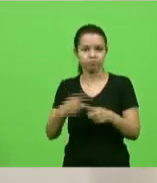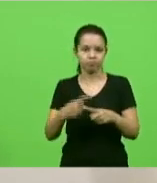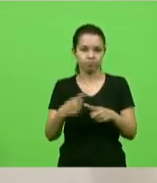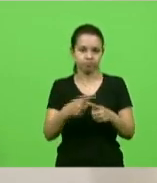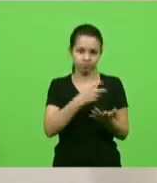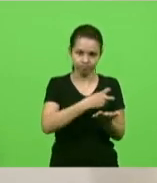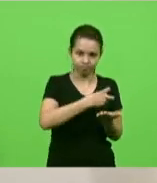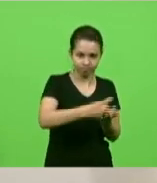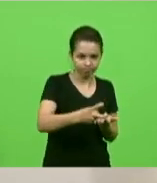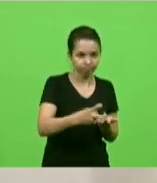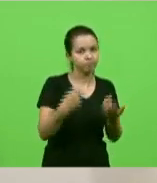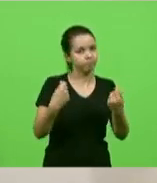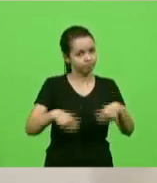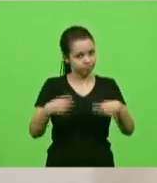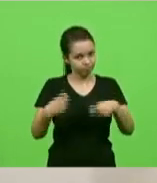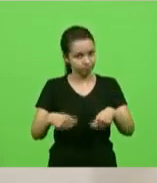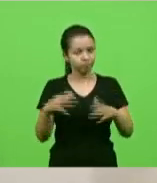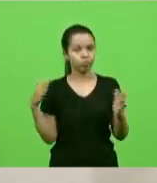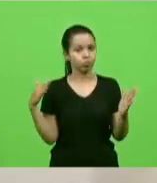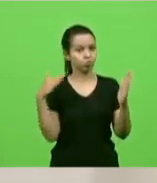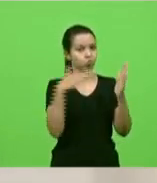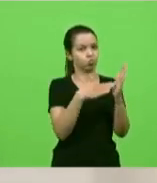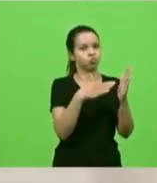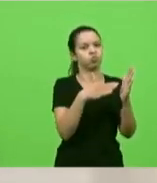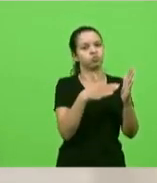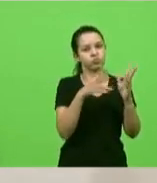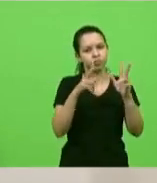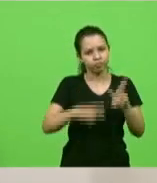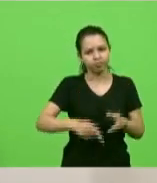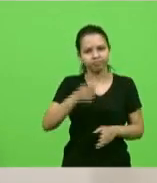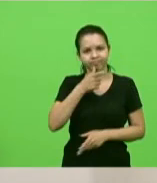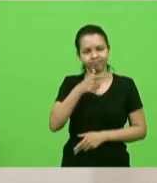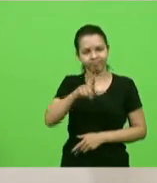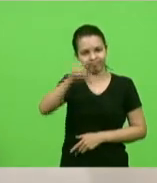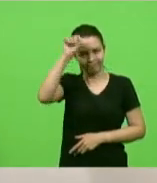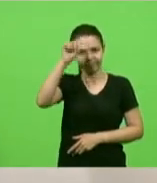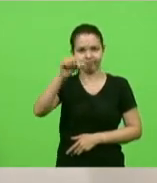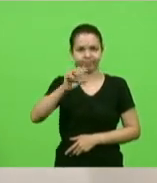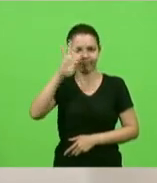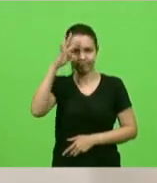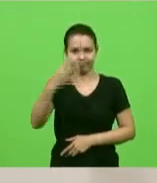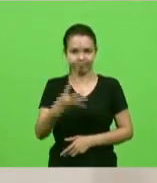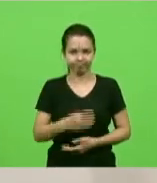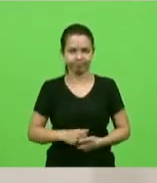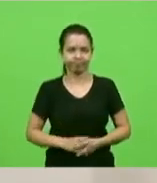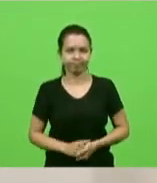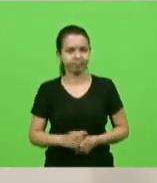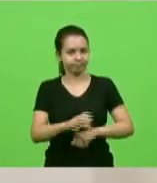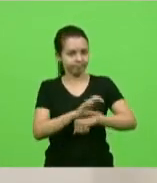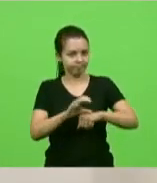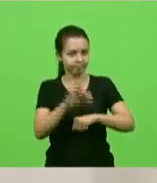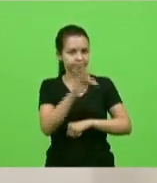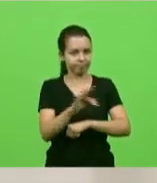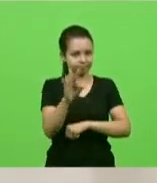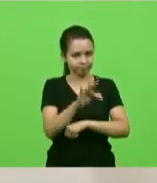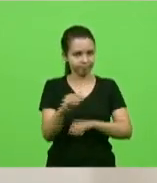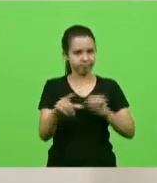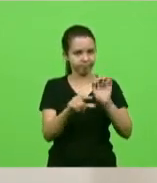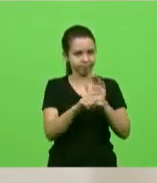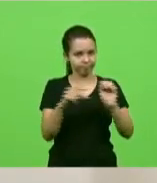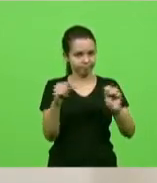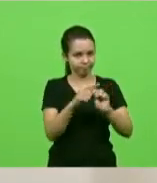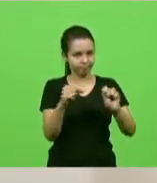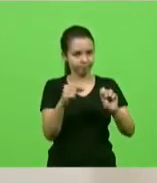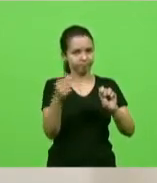impeachment deve ser sempre o último dos remédios. A nossa Constituição Federal, em seu artigo 1º e